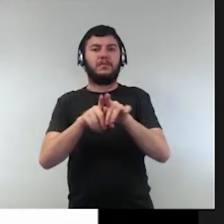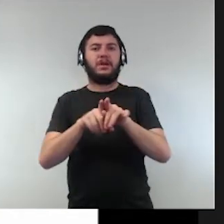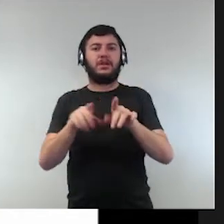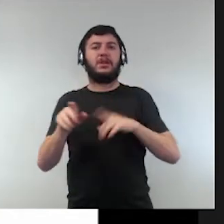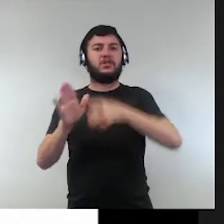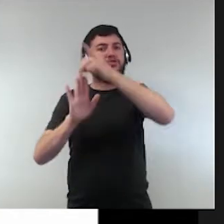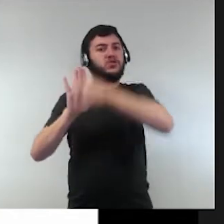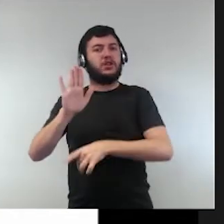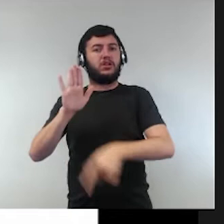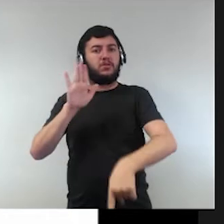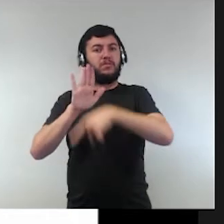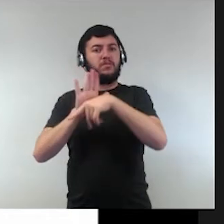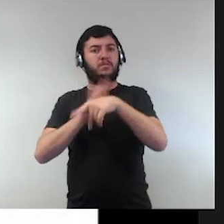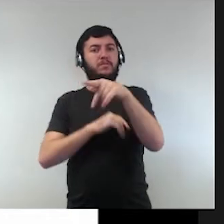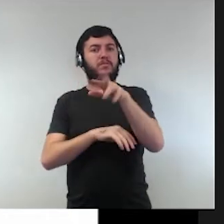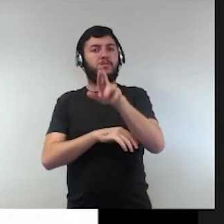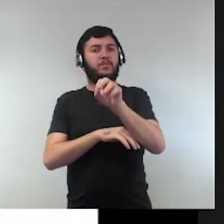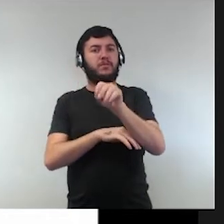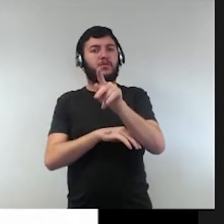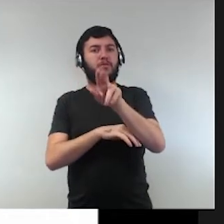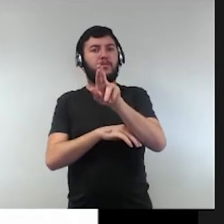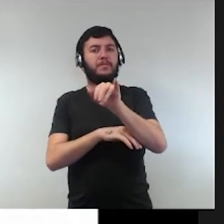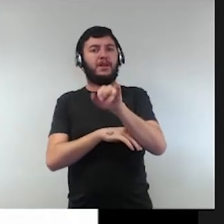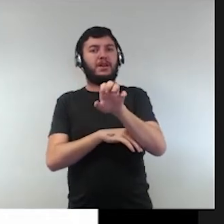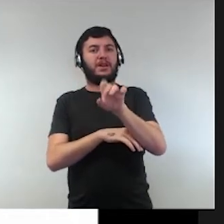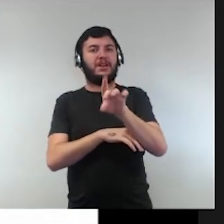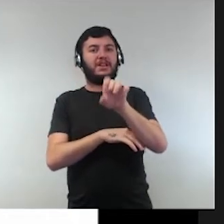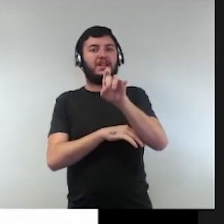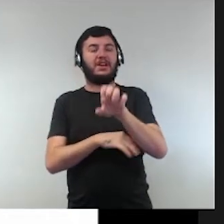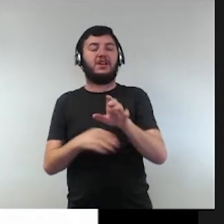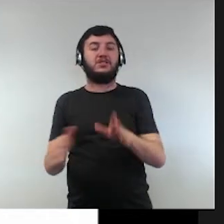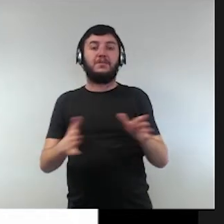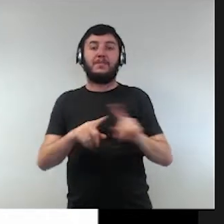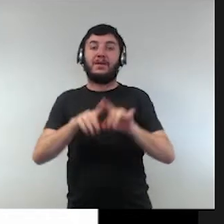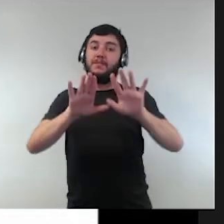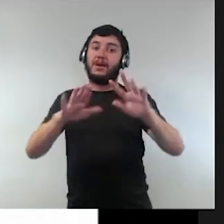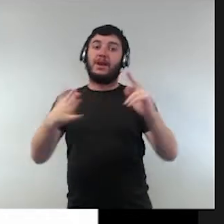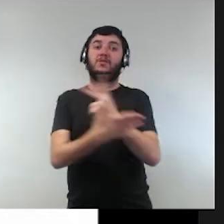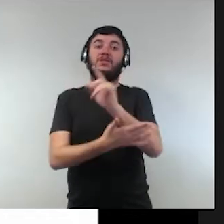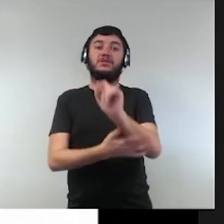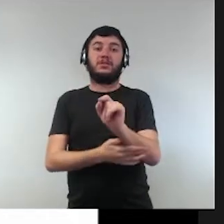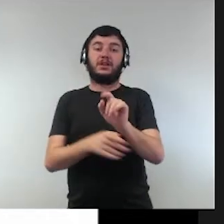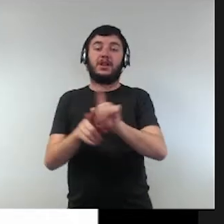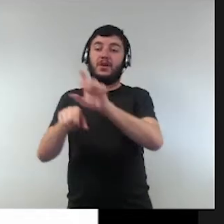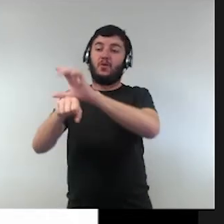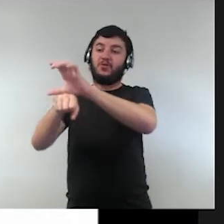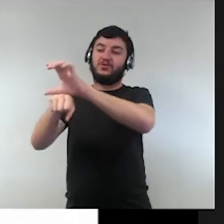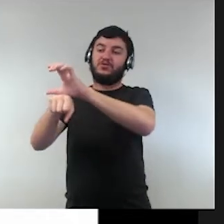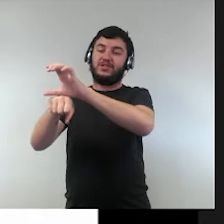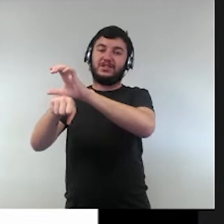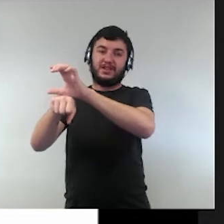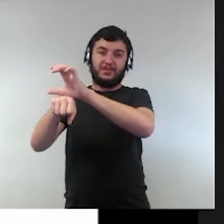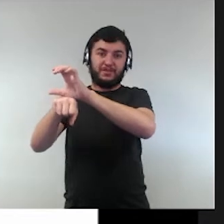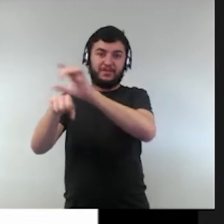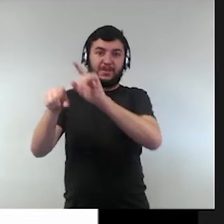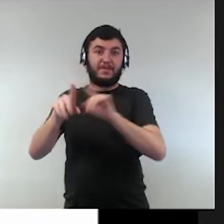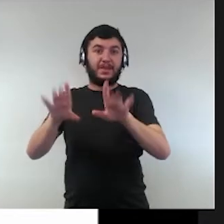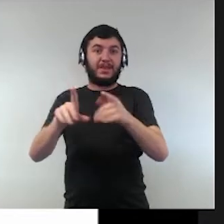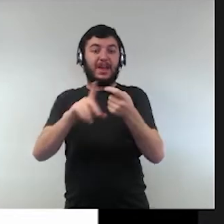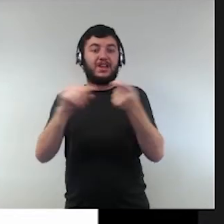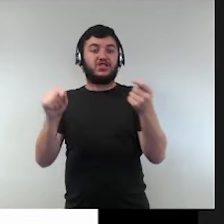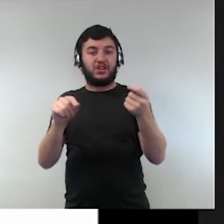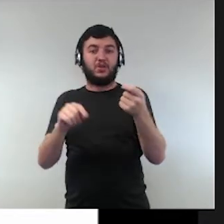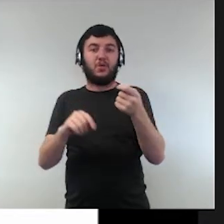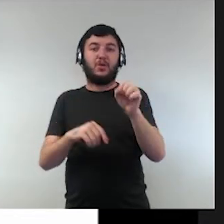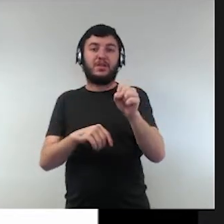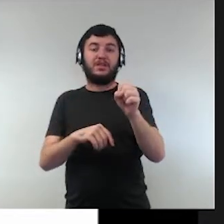chegar lá. Infelizmente, o animal, na Constituição Federal, no Código Civil, ele ainda era, no artigo 82, considerado como coisa,